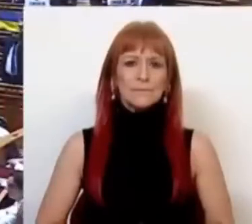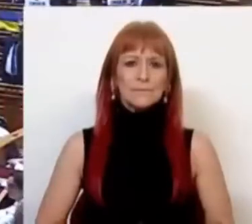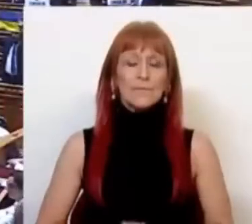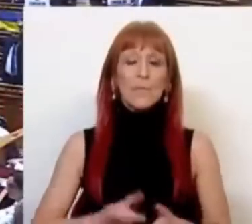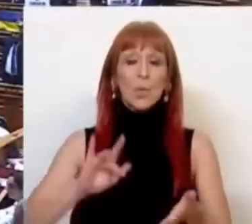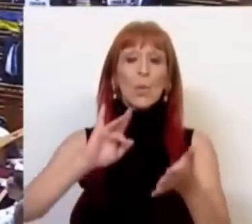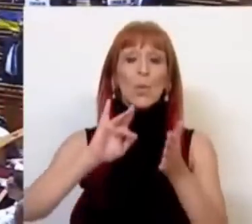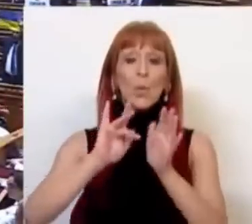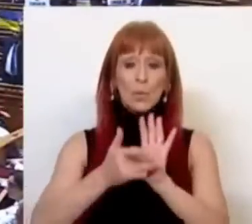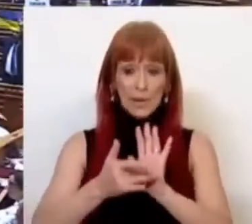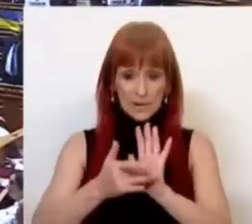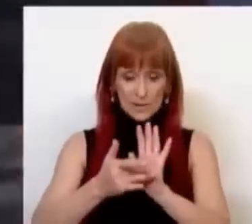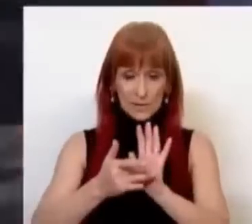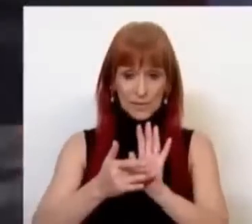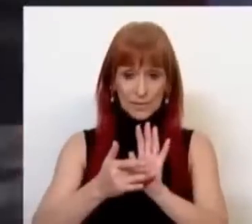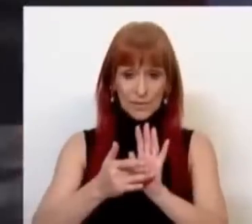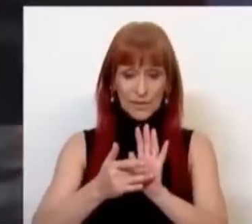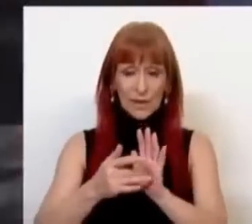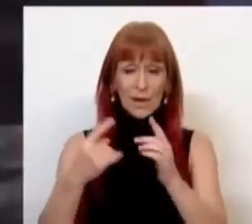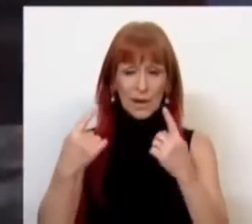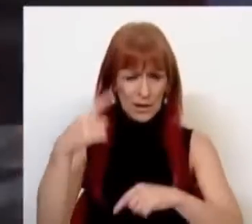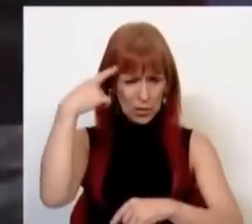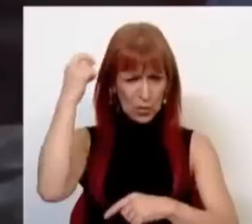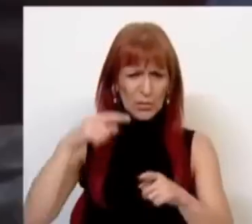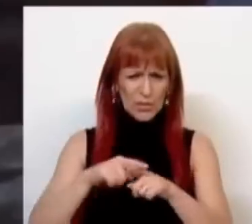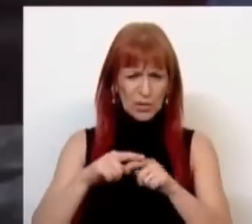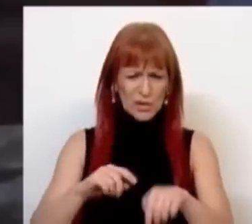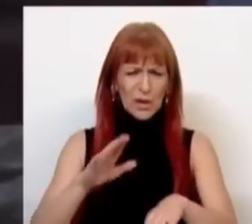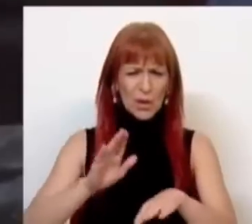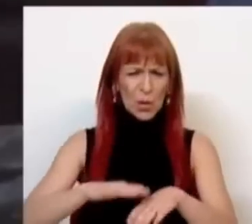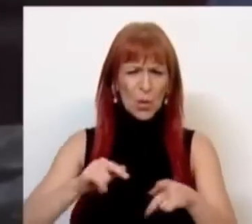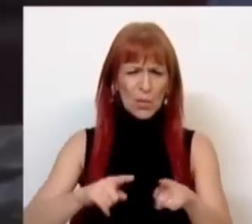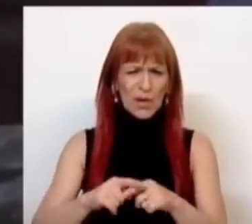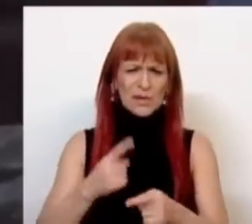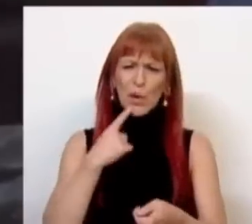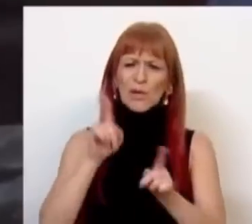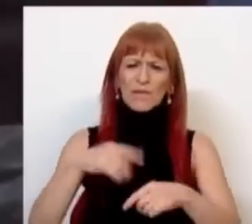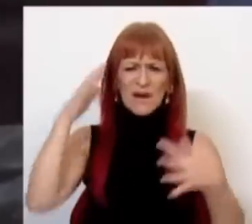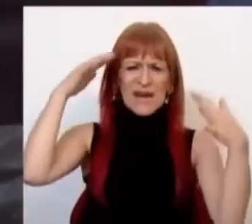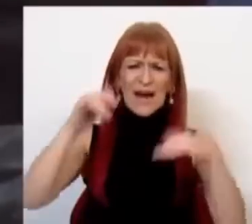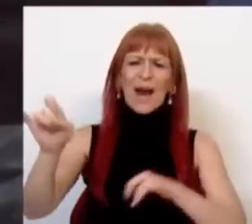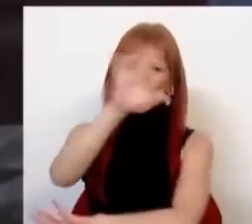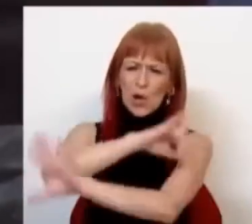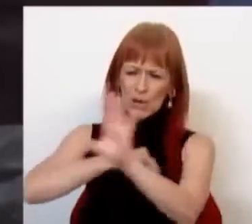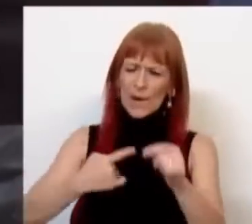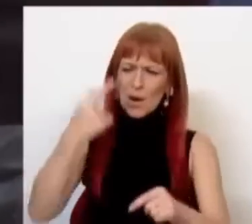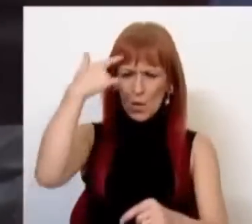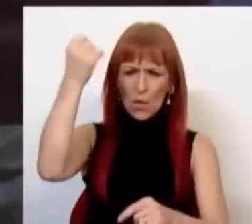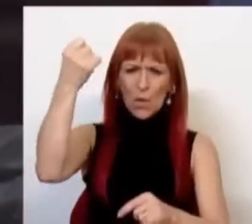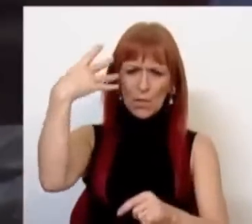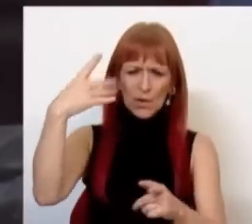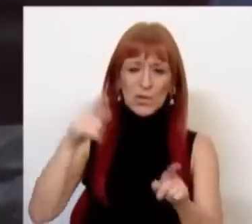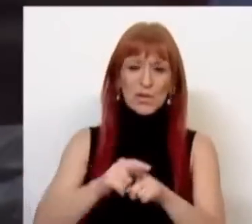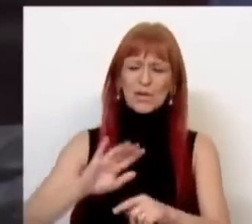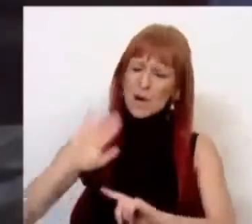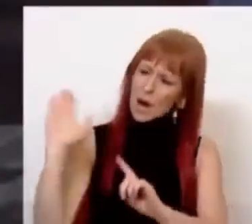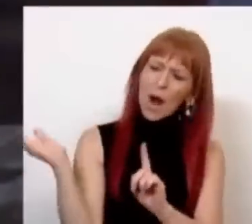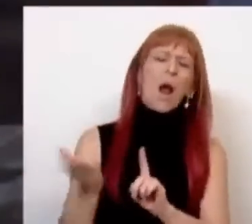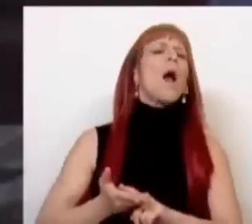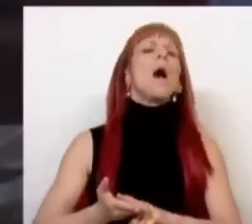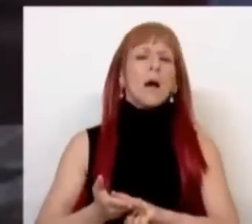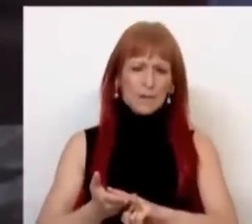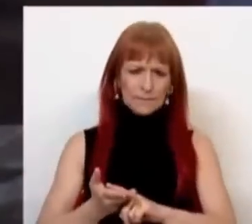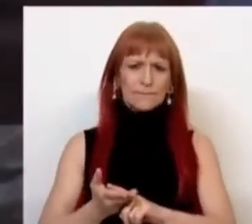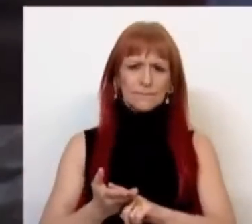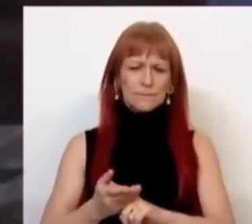O Brasil compreende a pressão causada pelo retorno à guerra na Europa. Condenamos